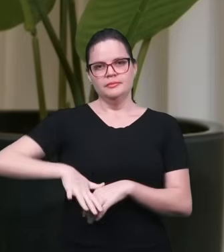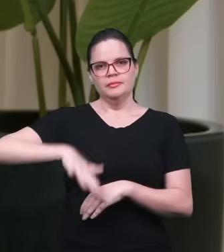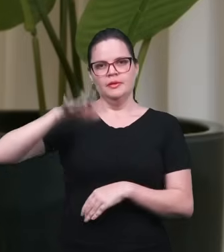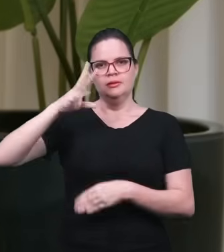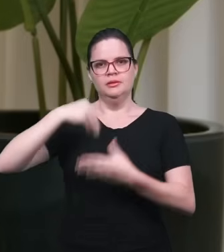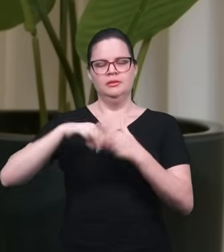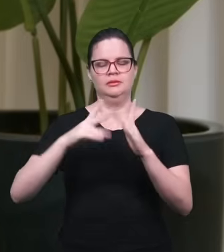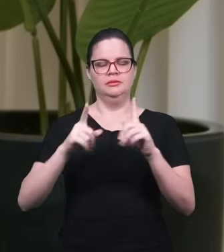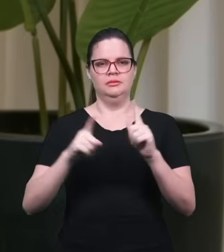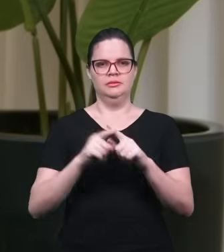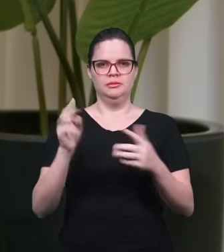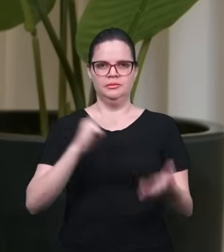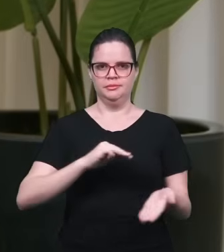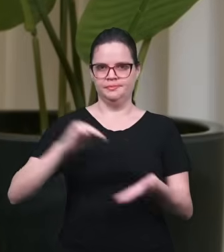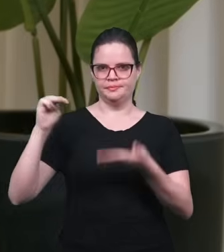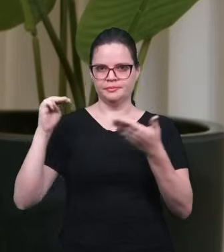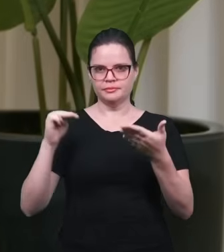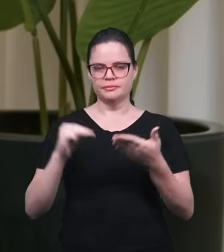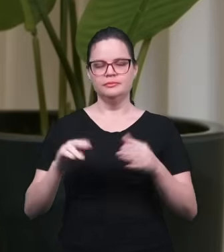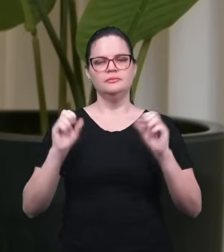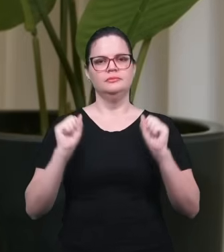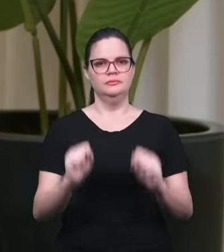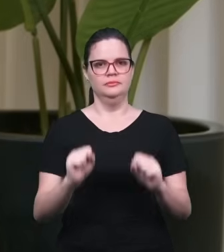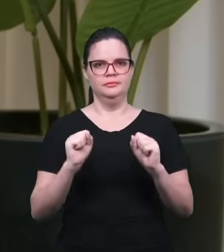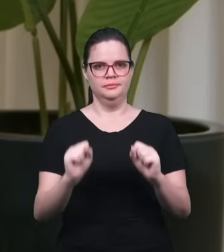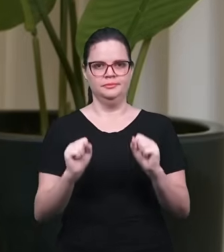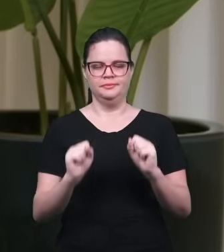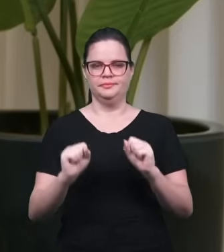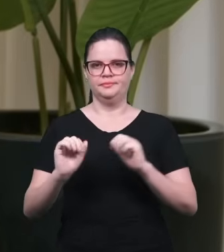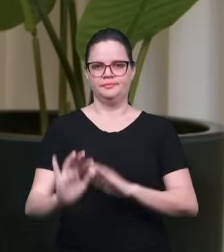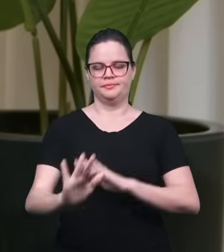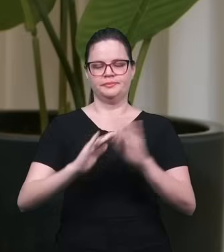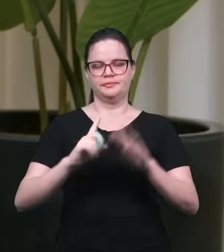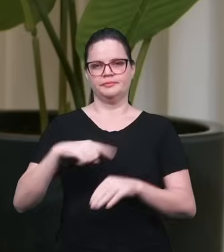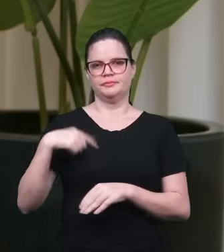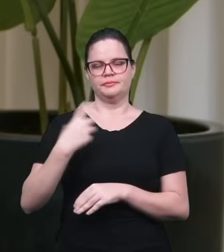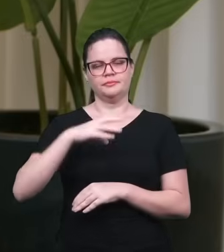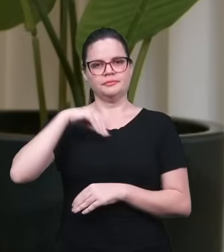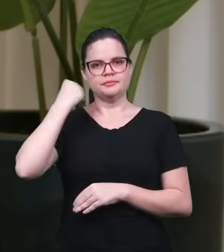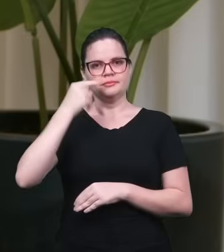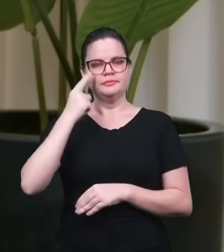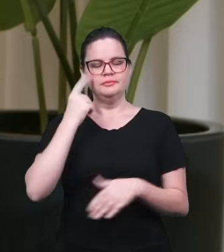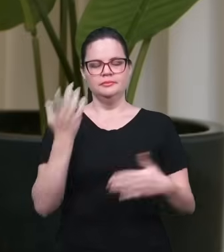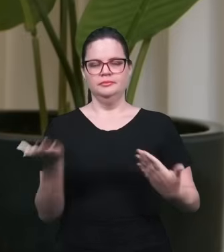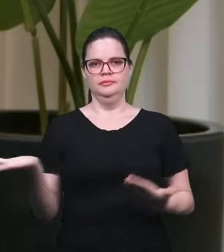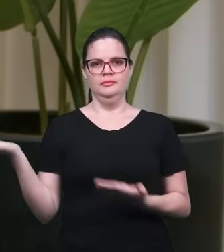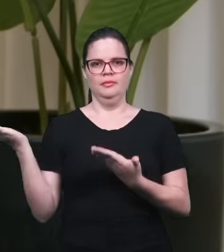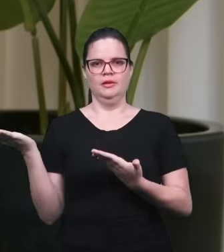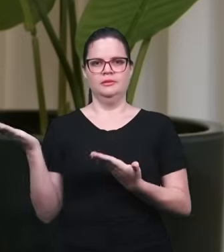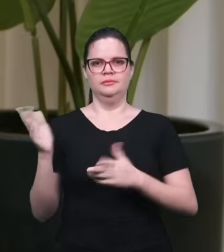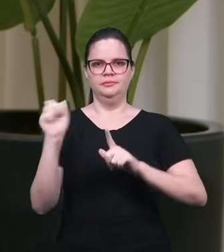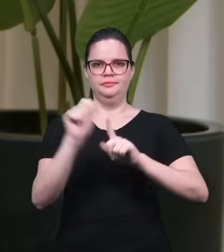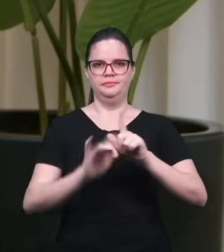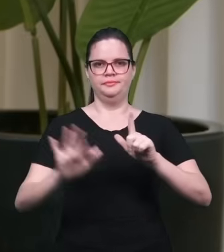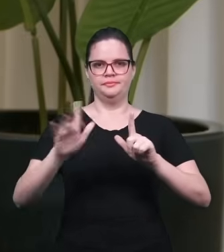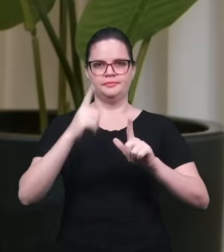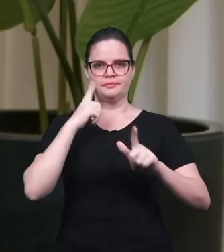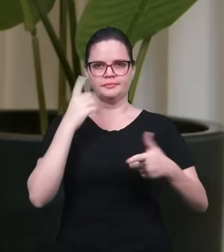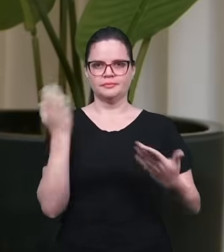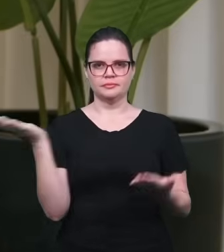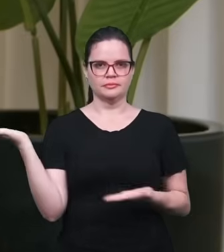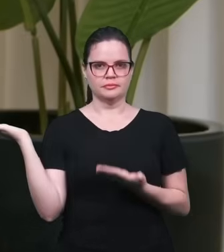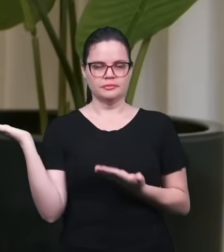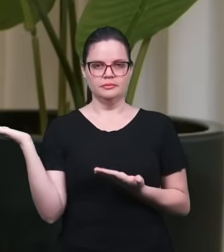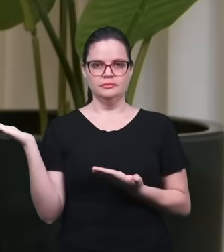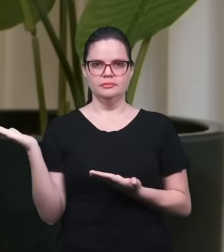na Igreja Cristã Maranata, você pode enviar a sua experiência. Um QR Code será colocado na tela para que